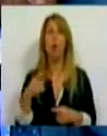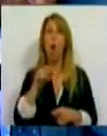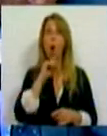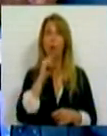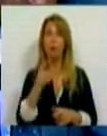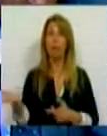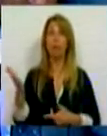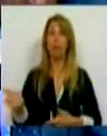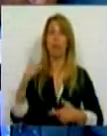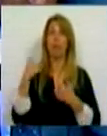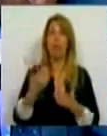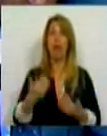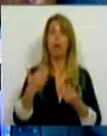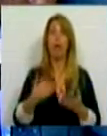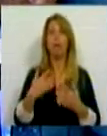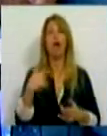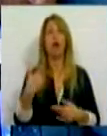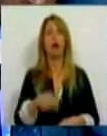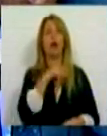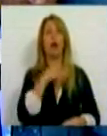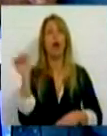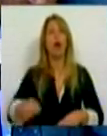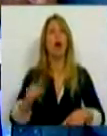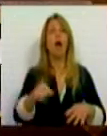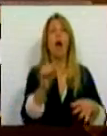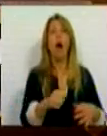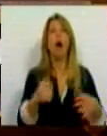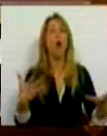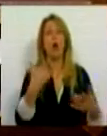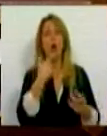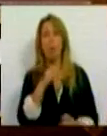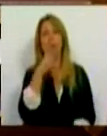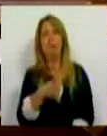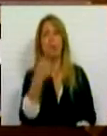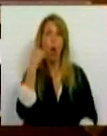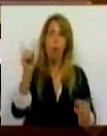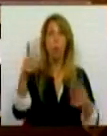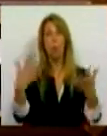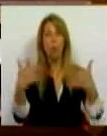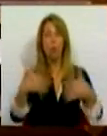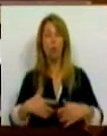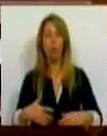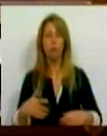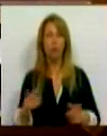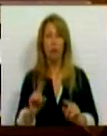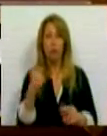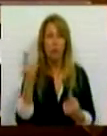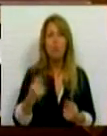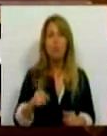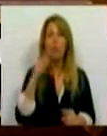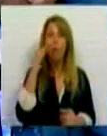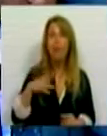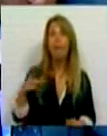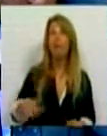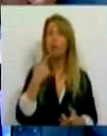que lhe foram dadas, agora não pode invocar o desconhecimento das contas. E não é só o Banco de Portugal que não pode dizer que não conhecia as